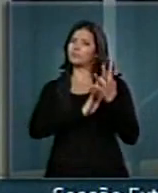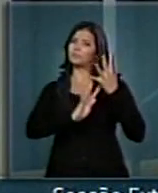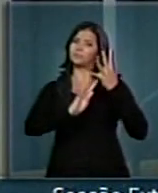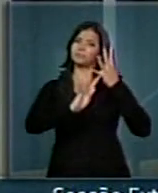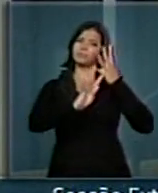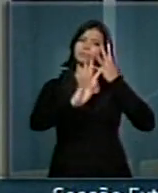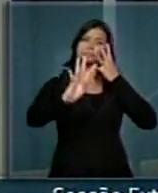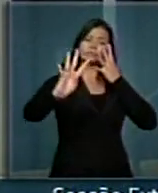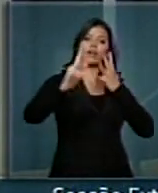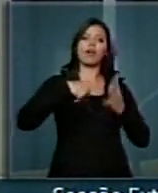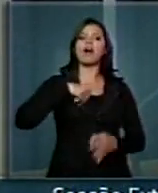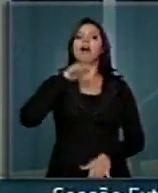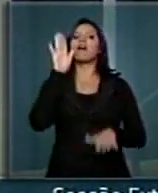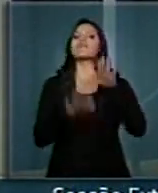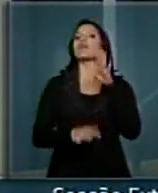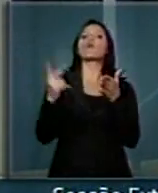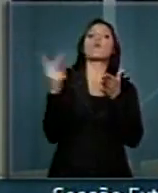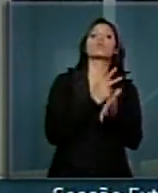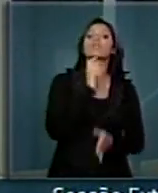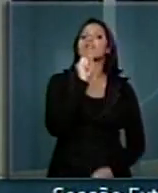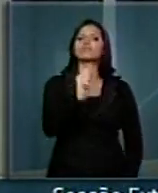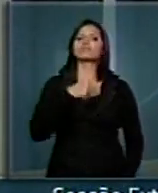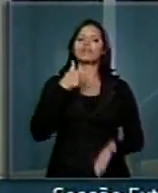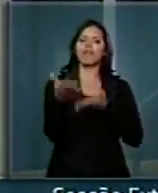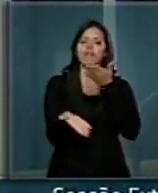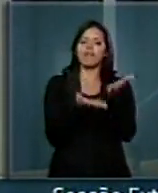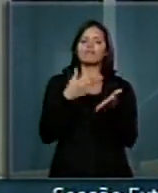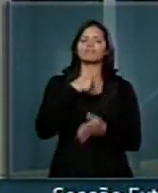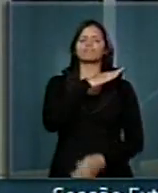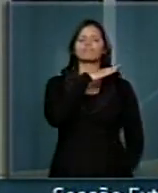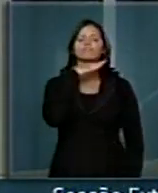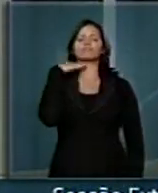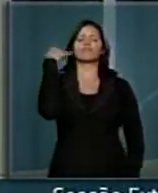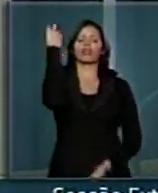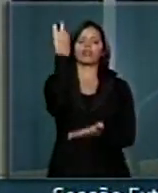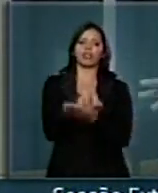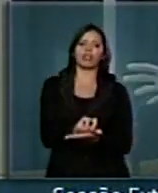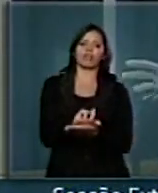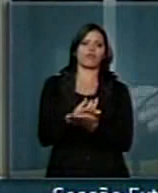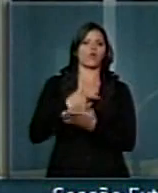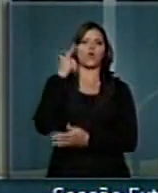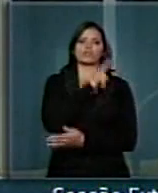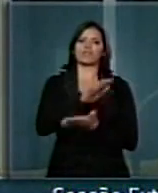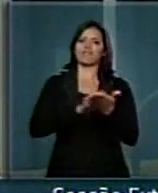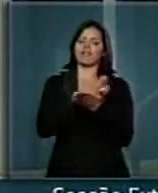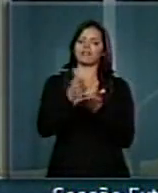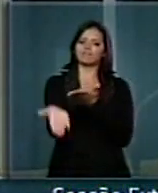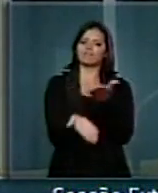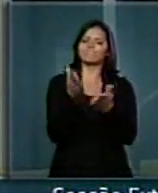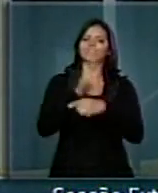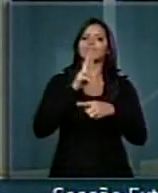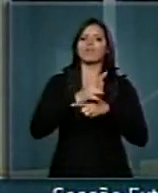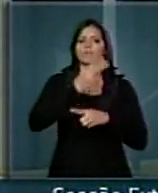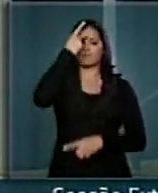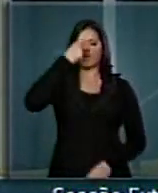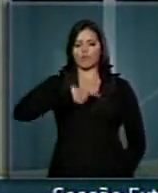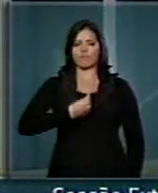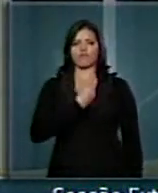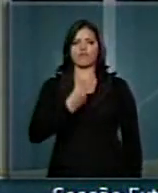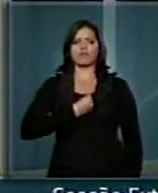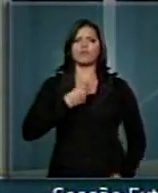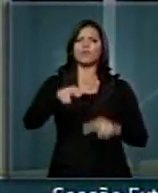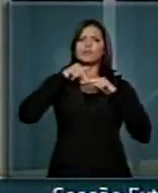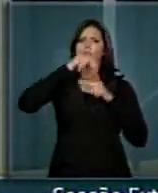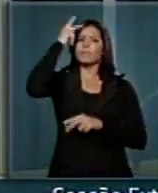intermináveis, muitas vezes para terem o destino cruel de não conseguirem preservar a sua vida. É para